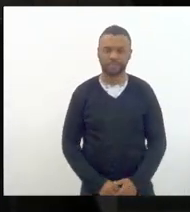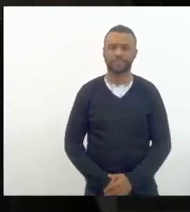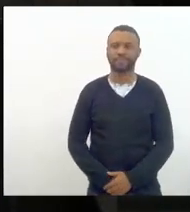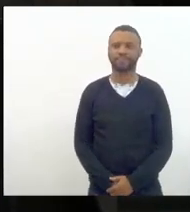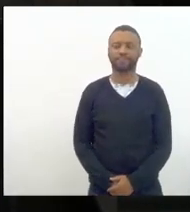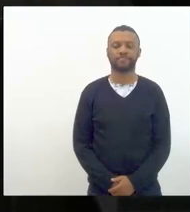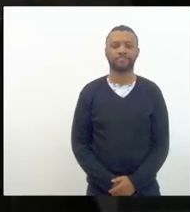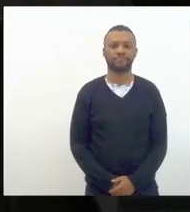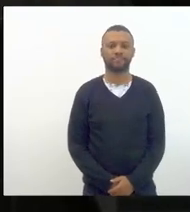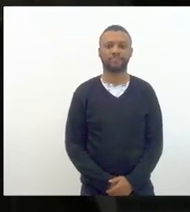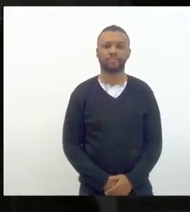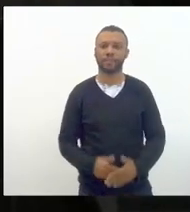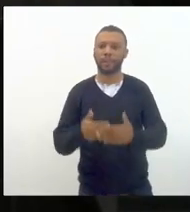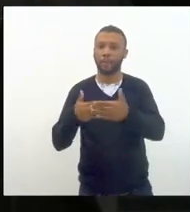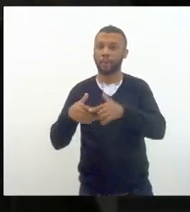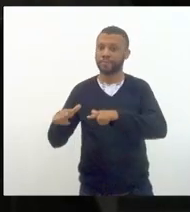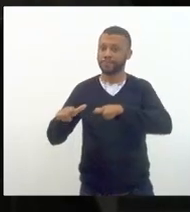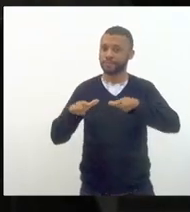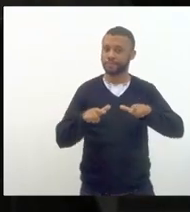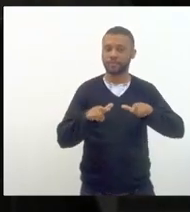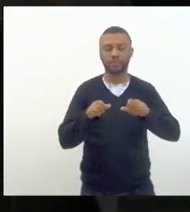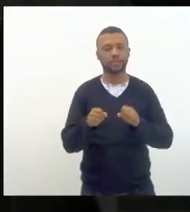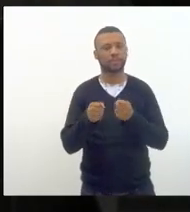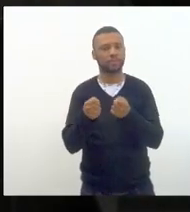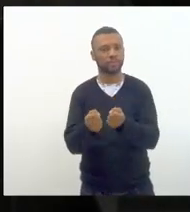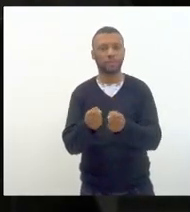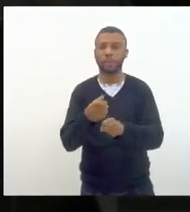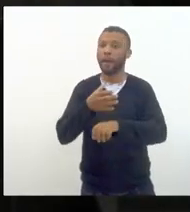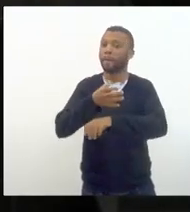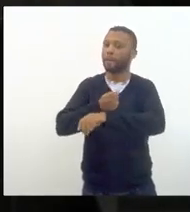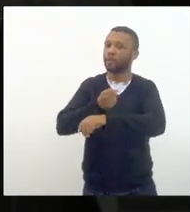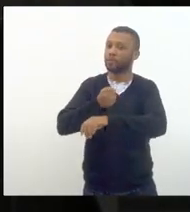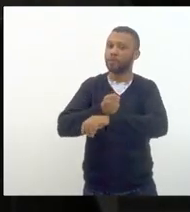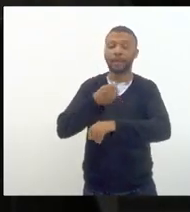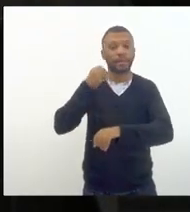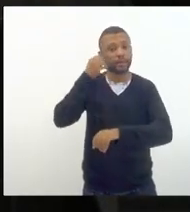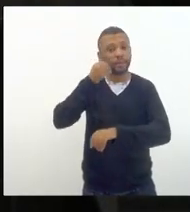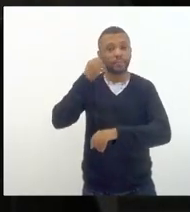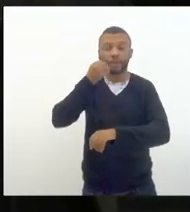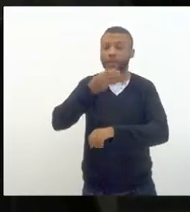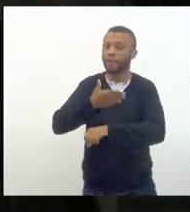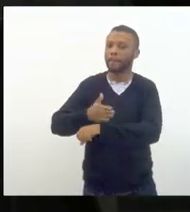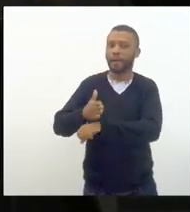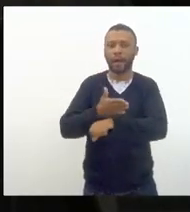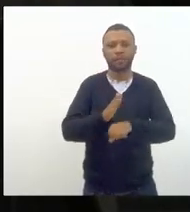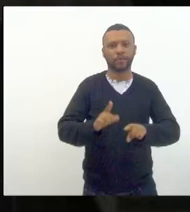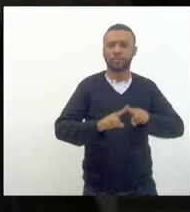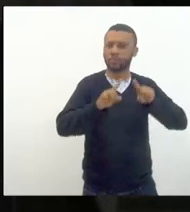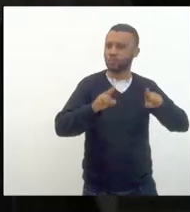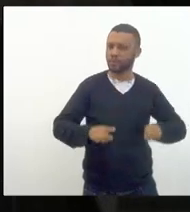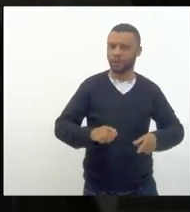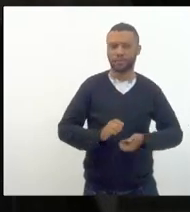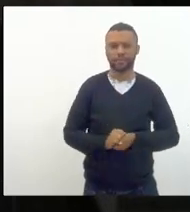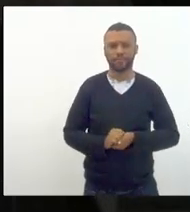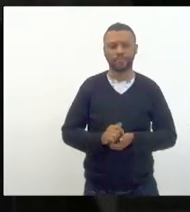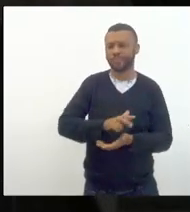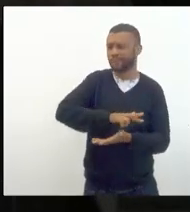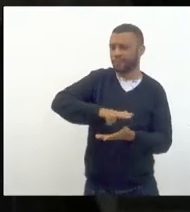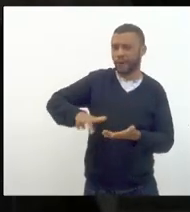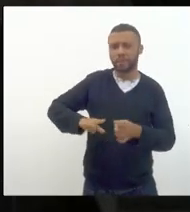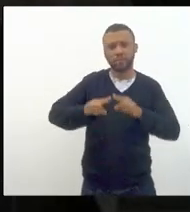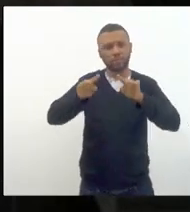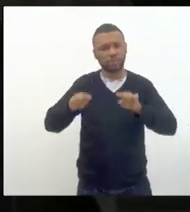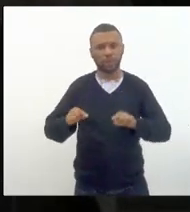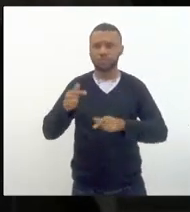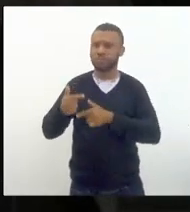uma valorização a pontuação da experiência prática de quem já tem que são milhares de trabalhadores e trabalhadoras do